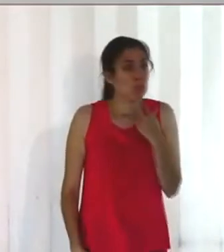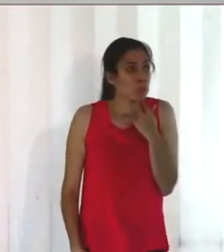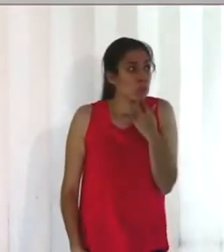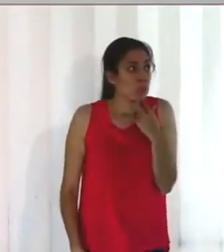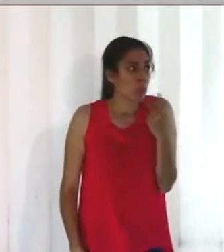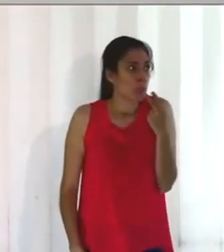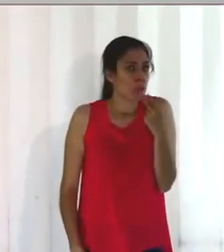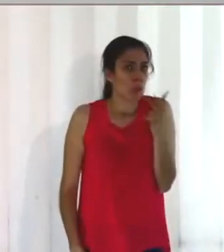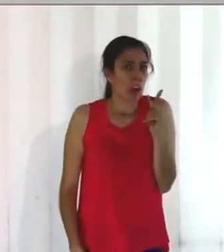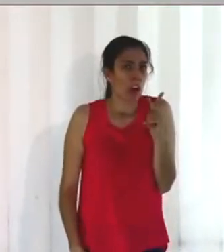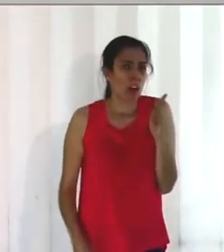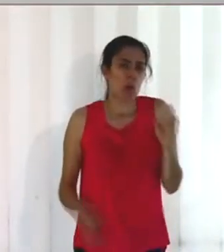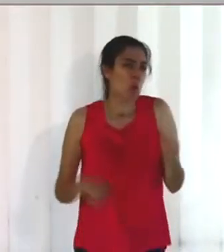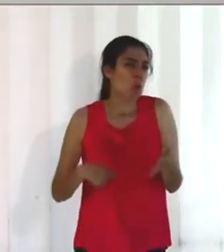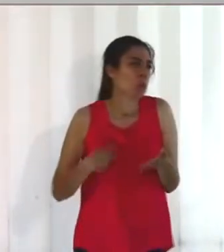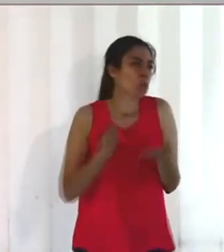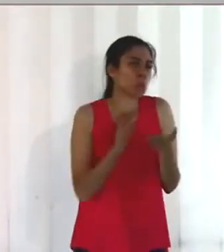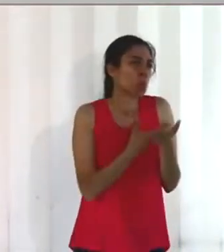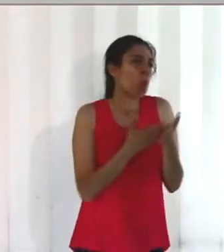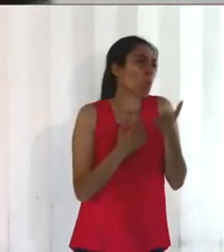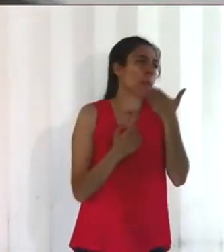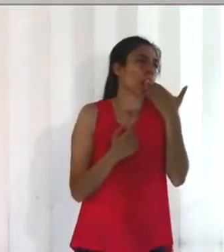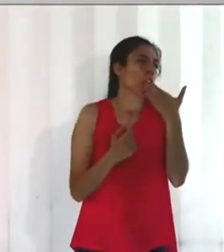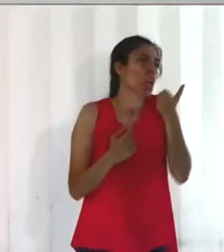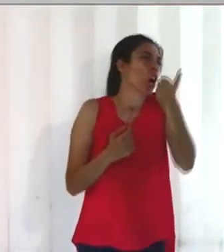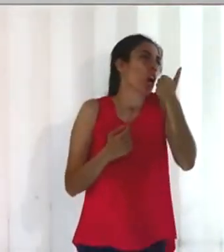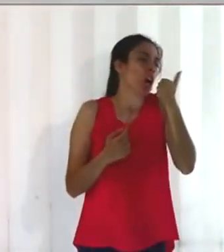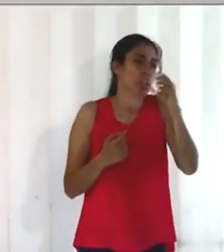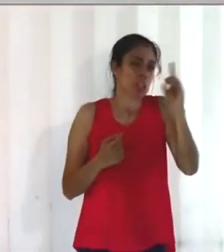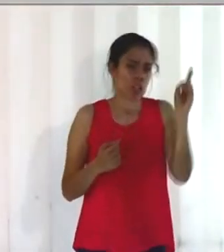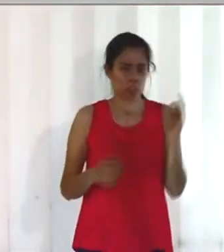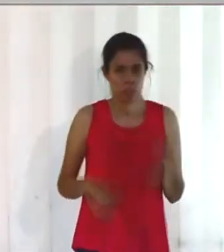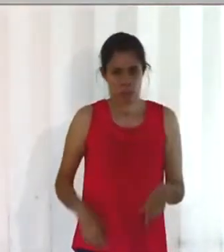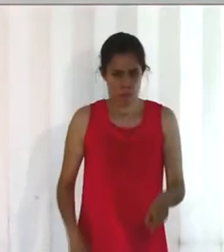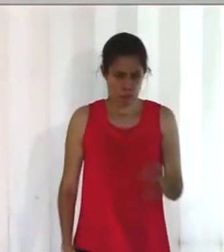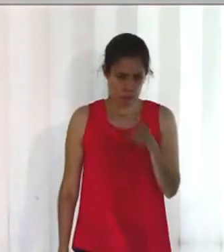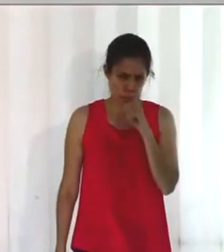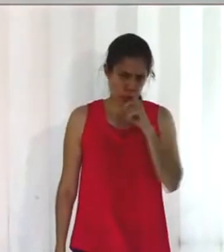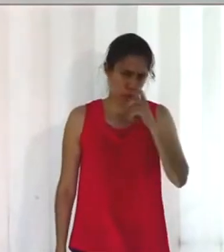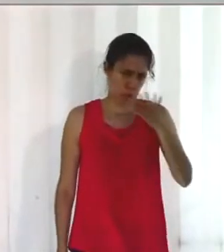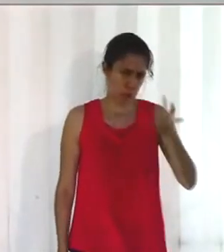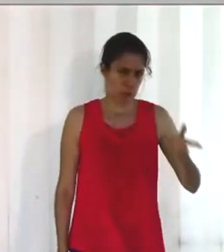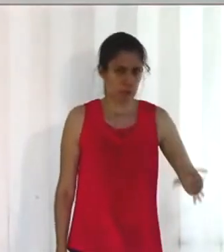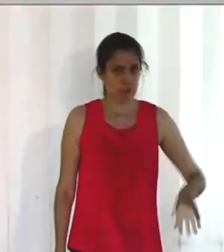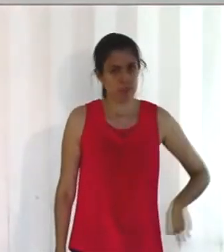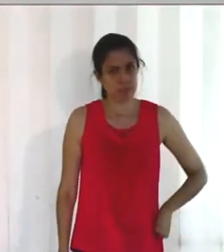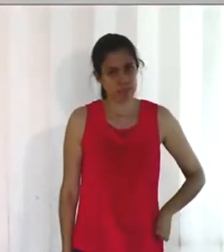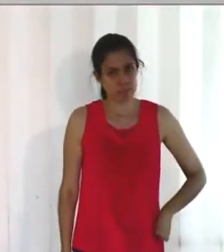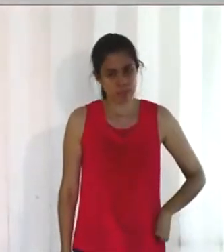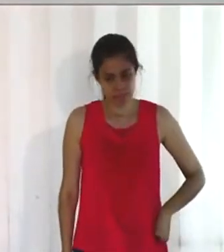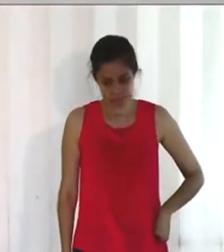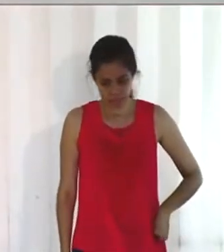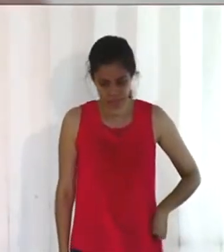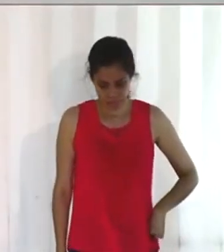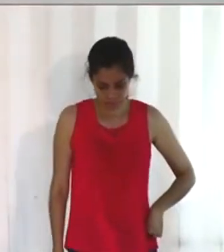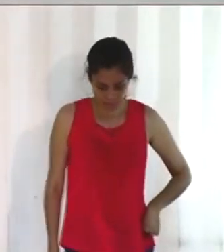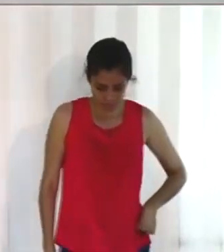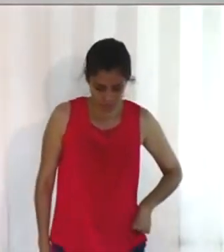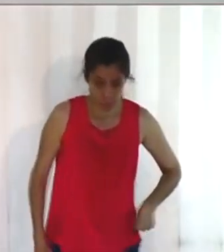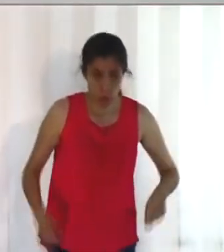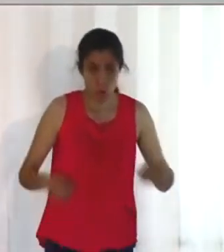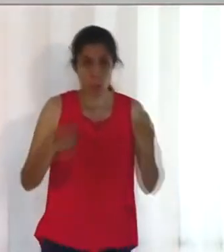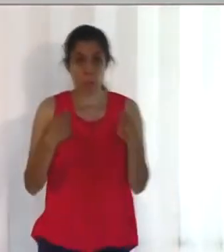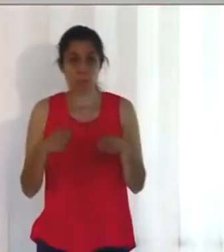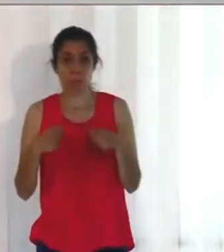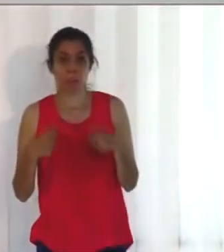que consagramos ao Senhor, se o que damos ao Senhor é só aquilo que não nos fará mais falta. Se o que nós damos ao